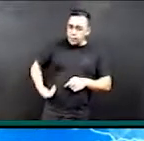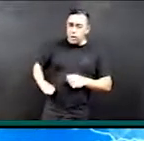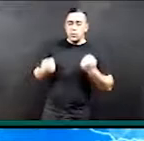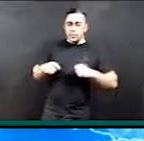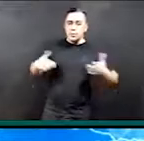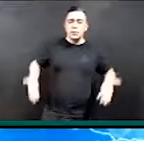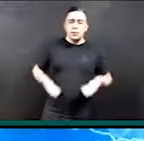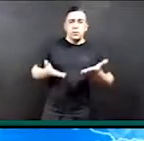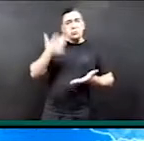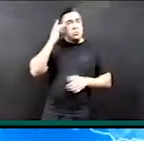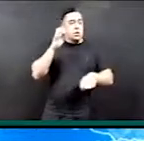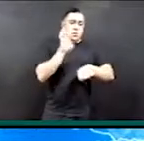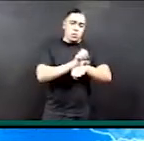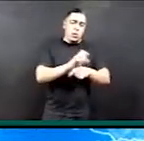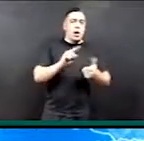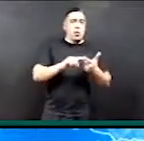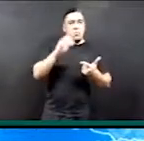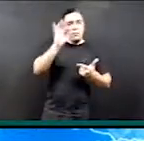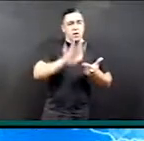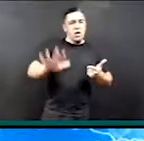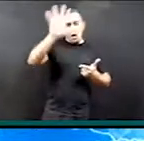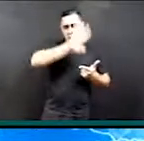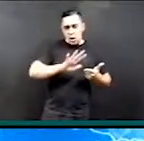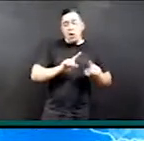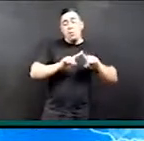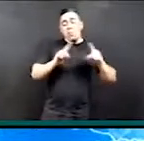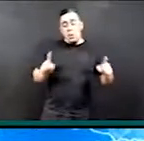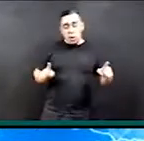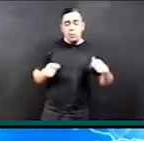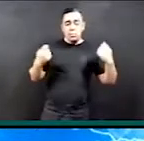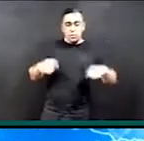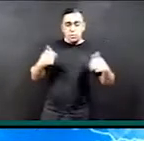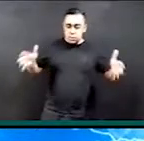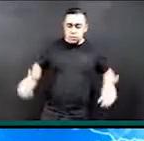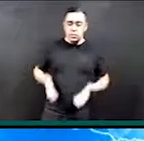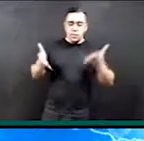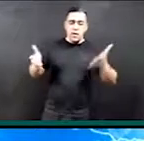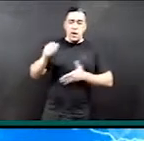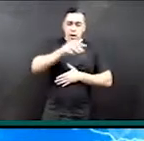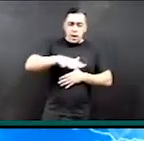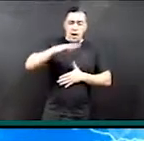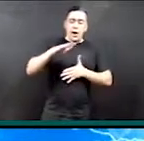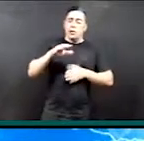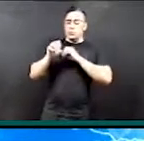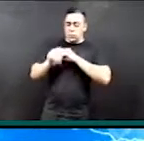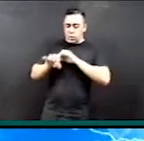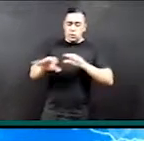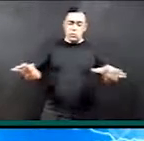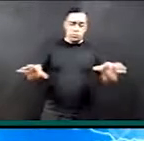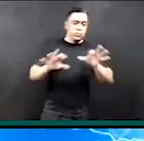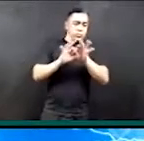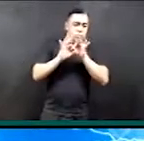sei se estadual, não sei se da União, mas essa situação educacional